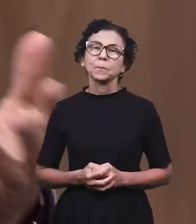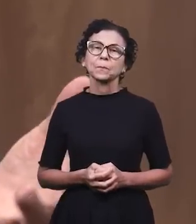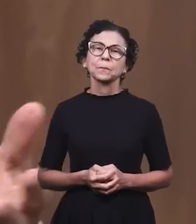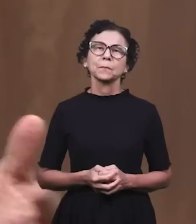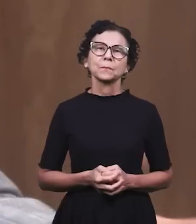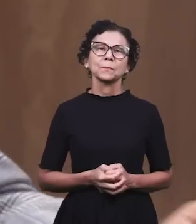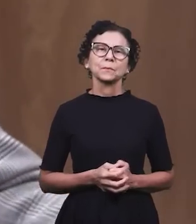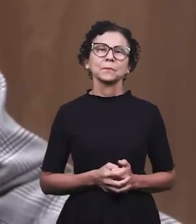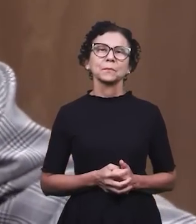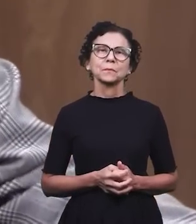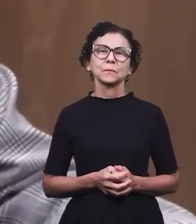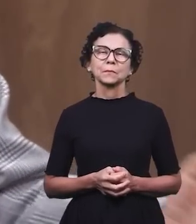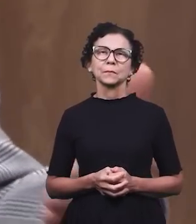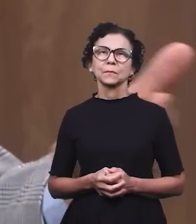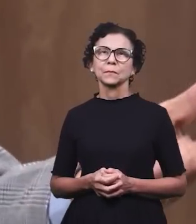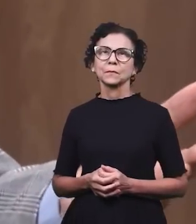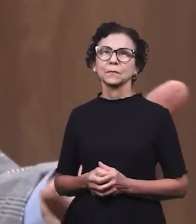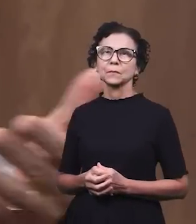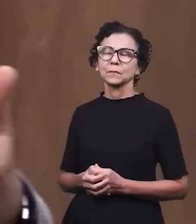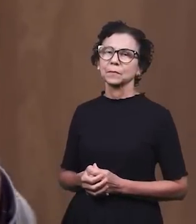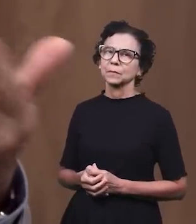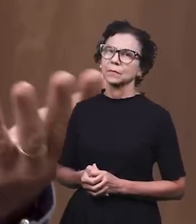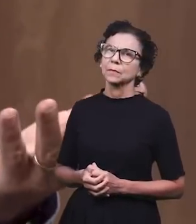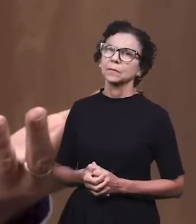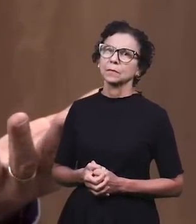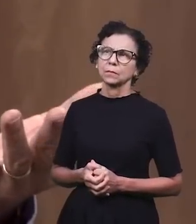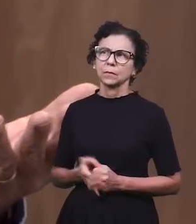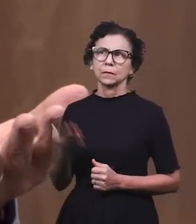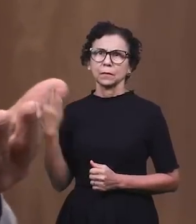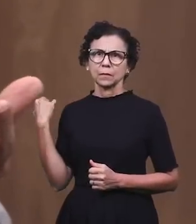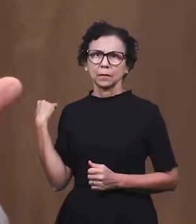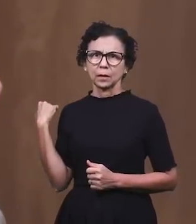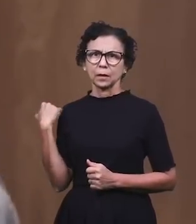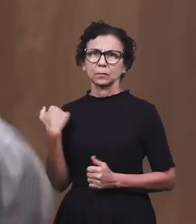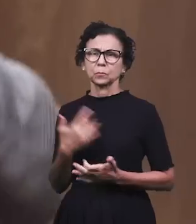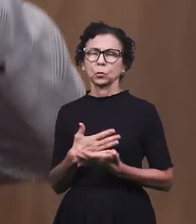as pessoas... nesse início eu vi grandes pregadores.